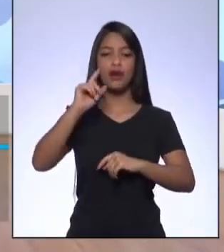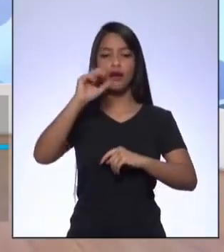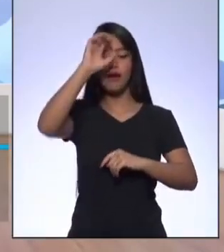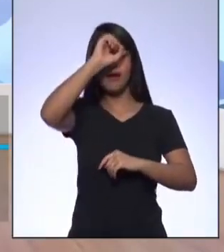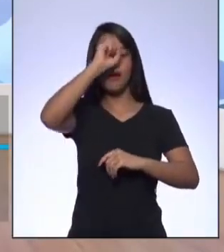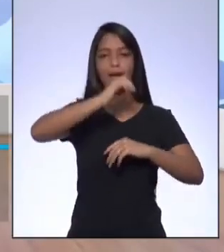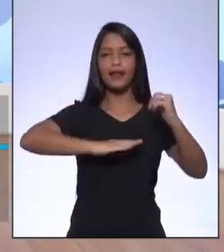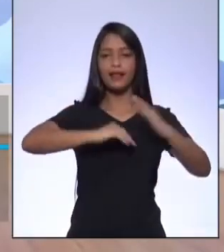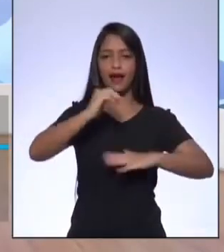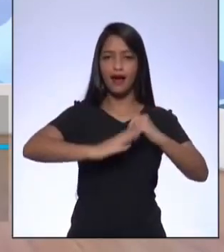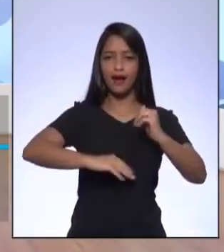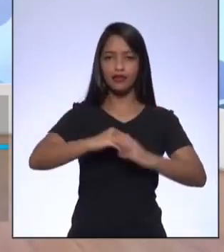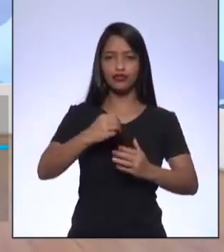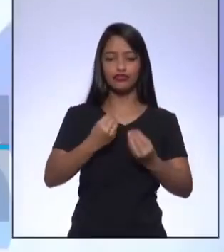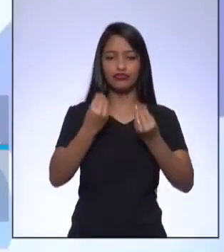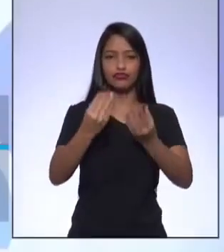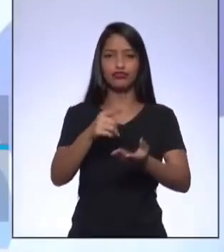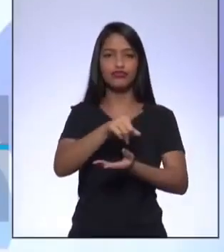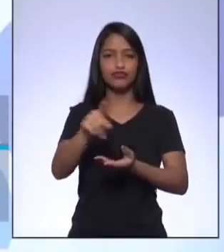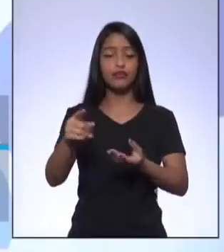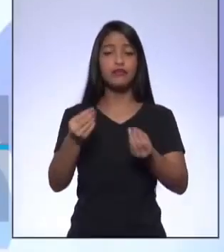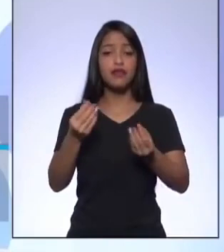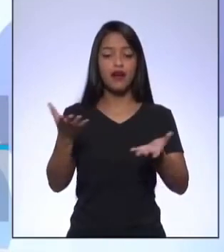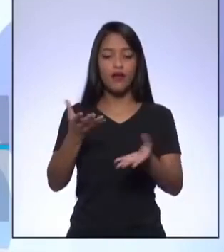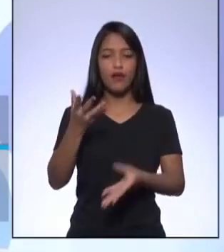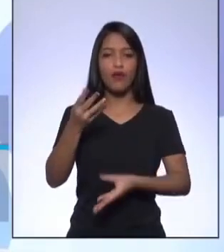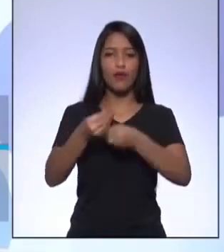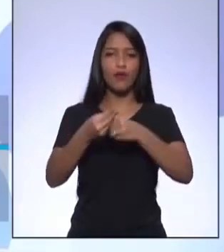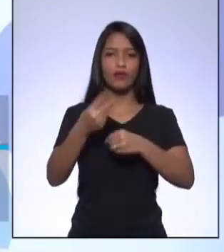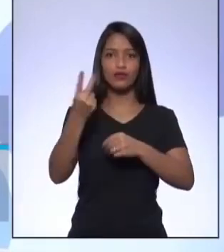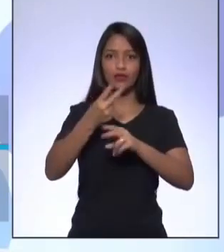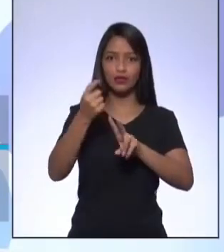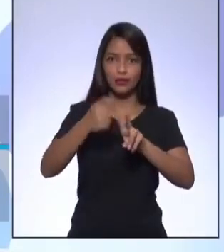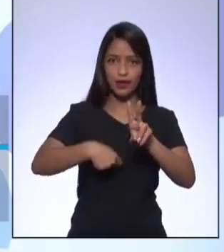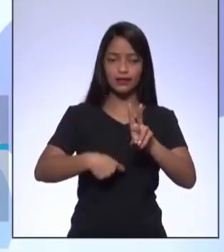para completar esse conteúdo do segundo bimestre, nessa parte, né,